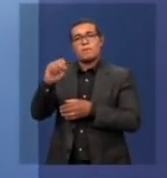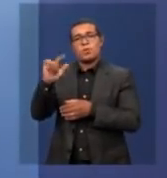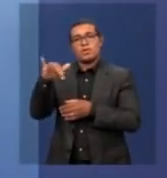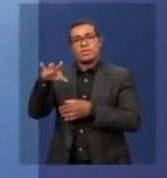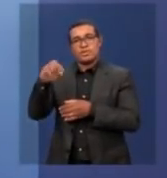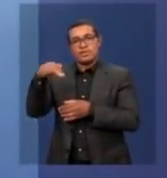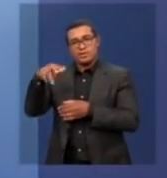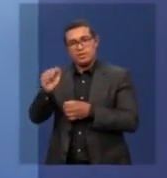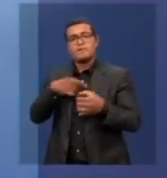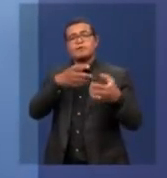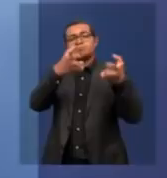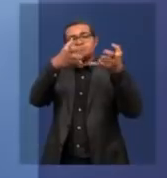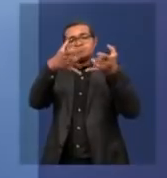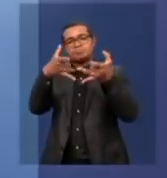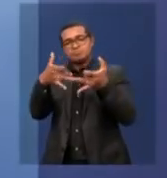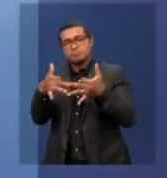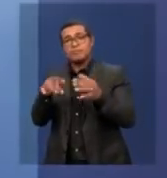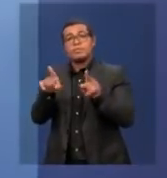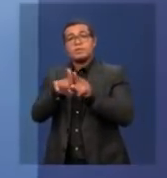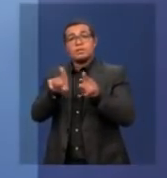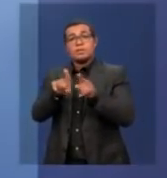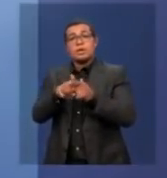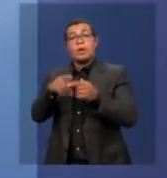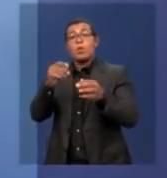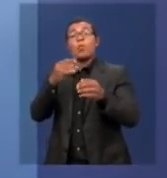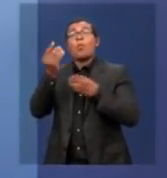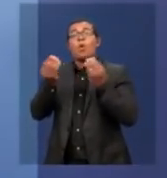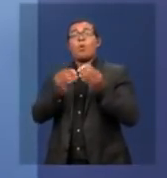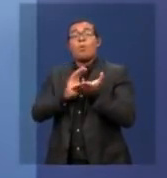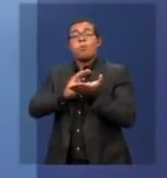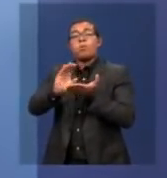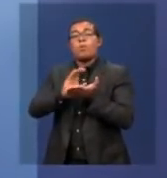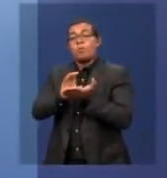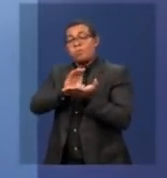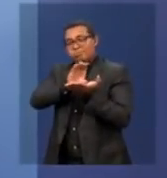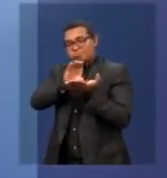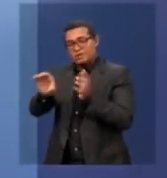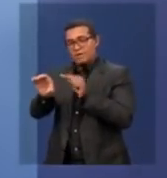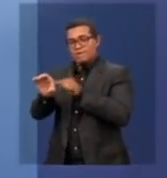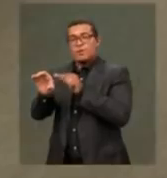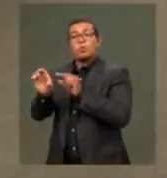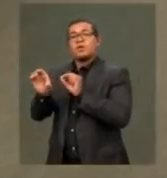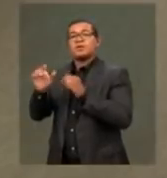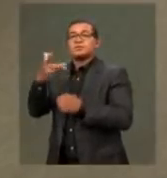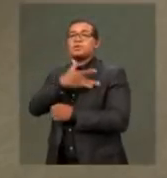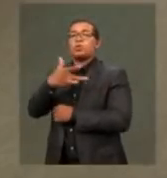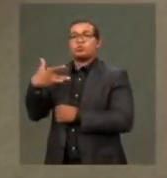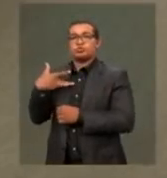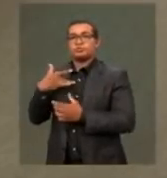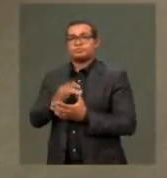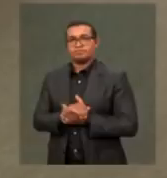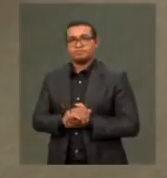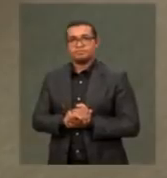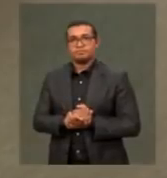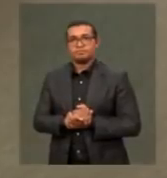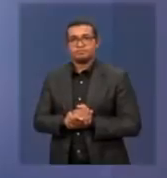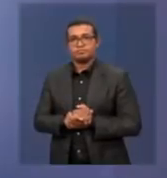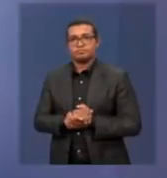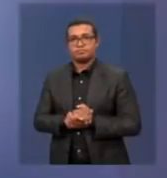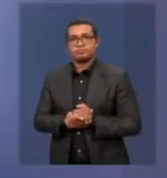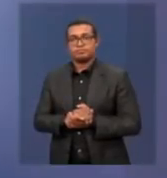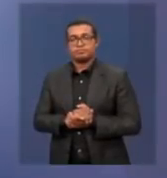todo recurso que tiver será para resolver o problema da saúde nós vamos